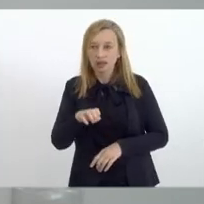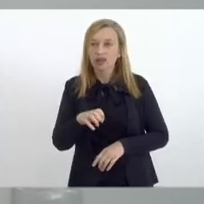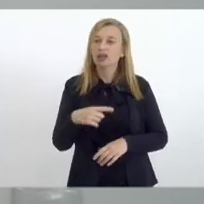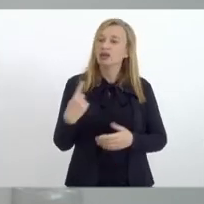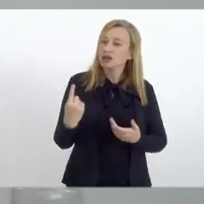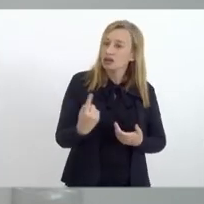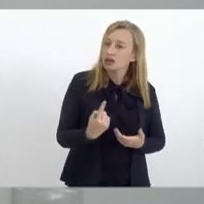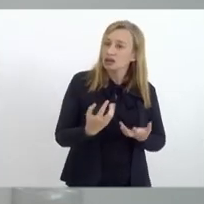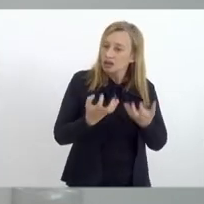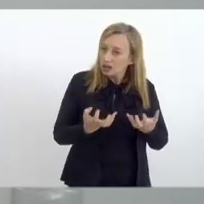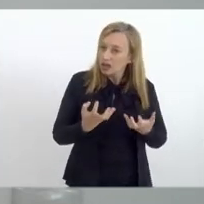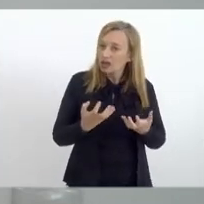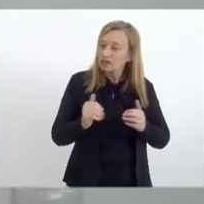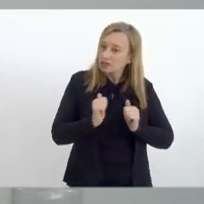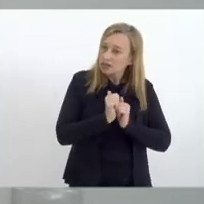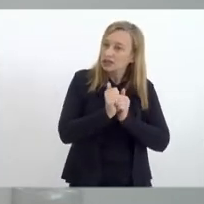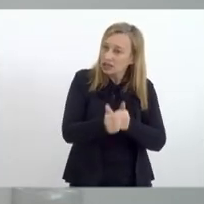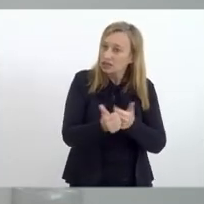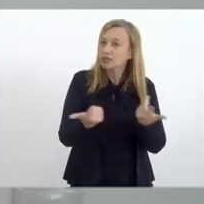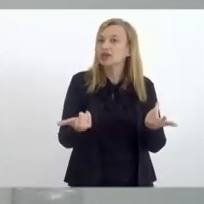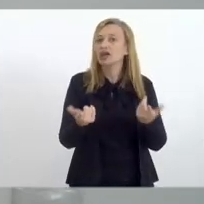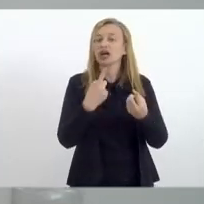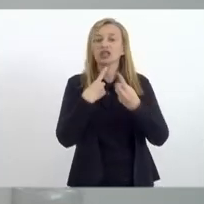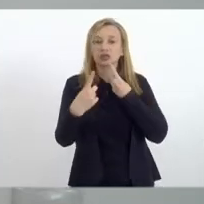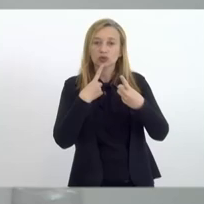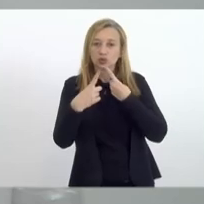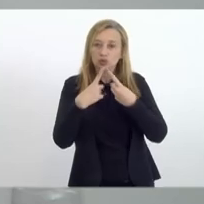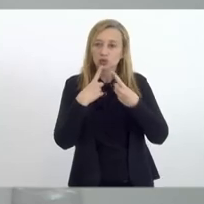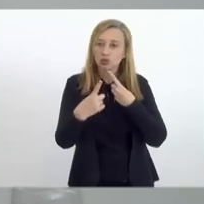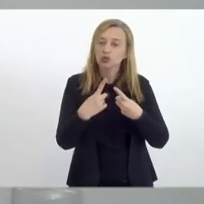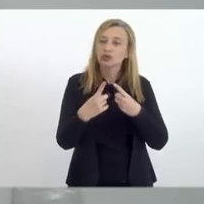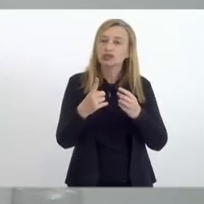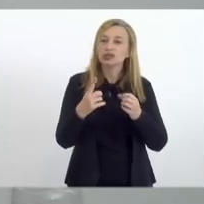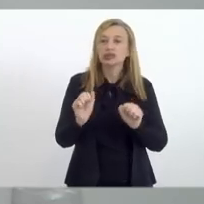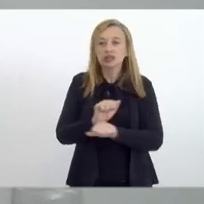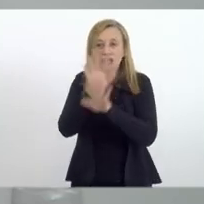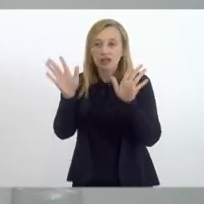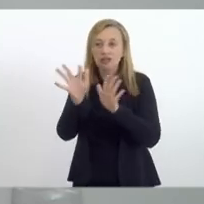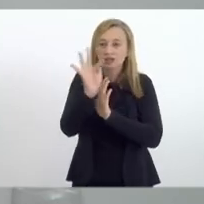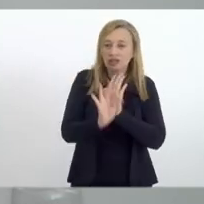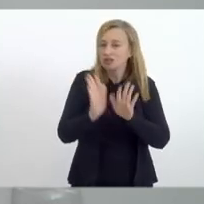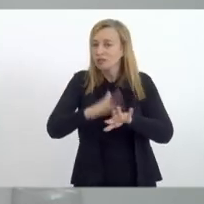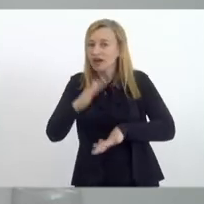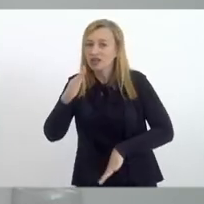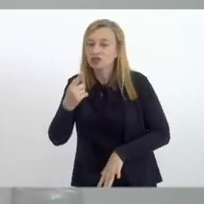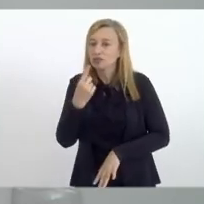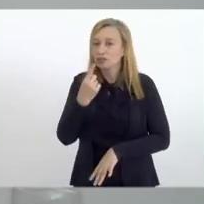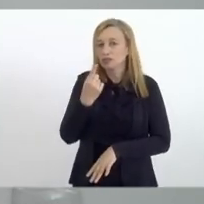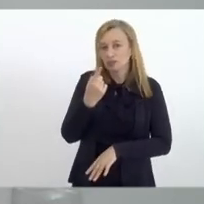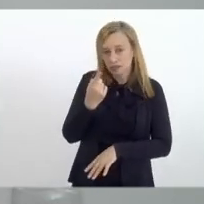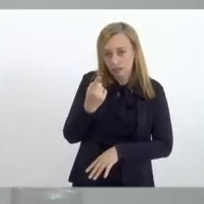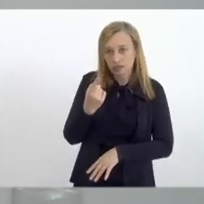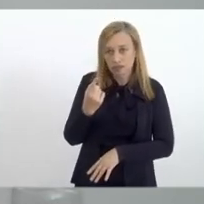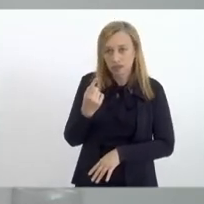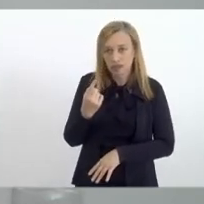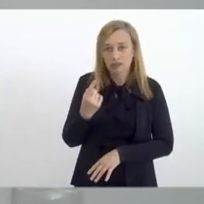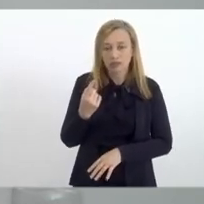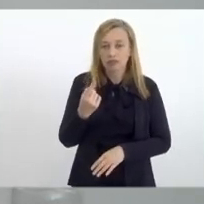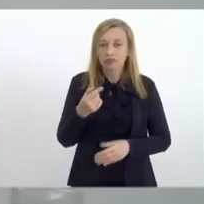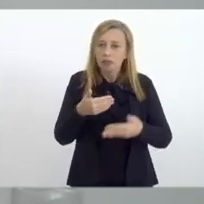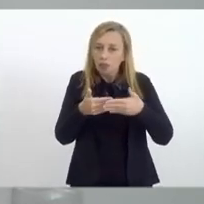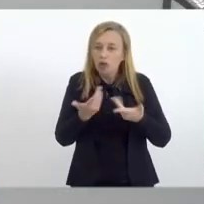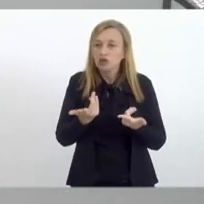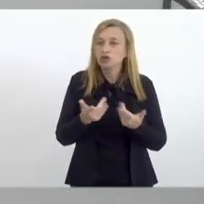quer encaminhar as discussões para o texto mais próximo do texto original. Então, quem